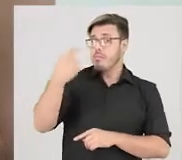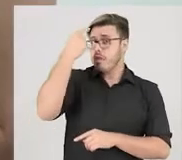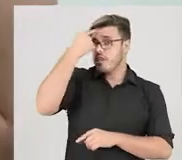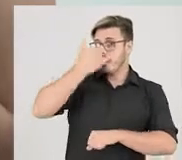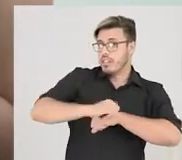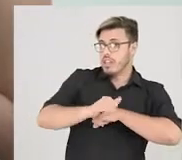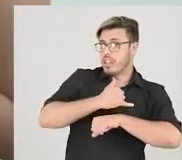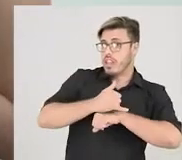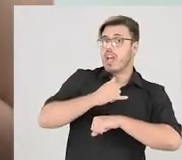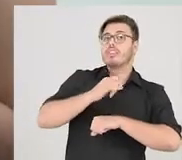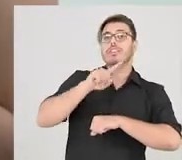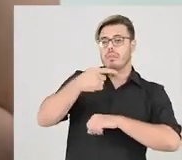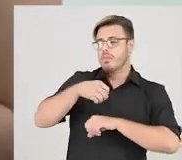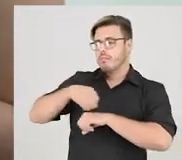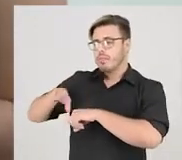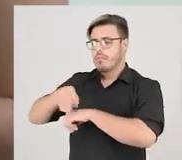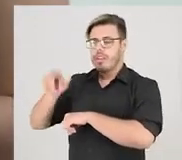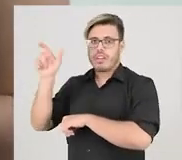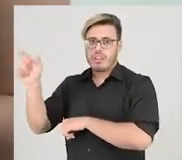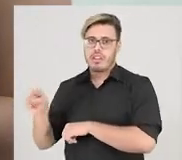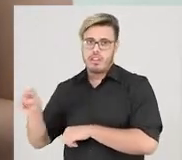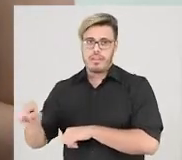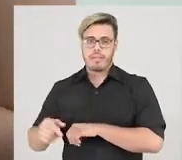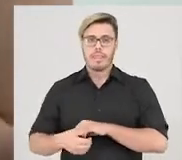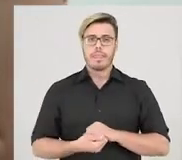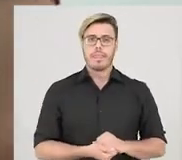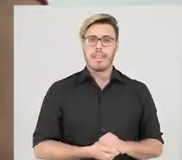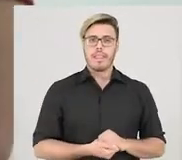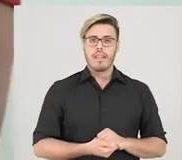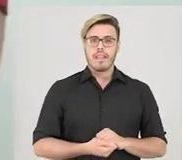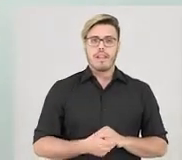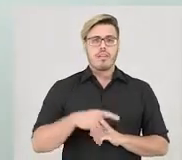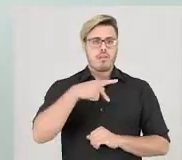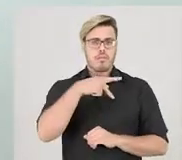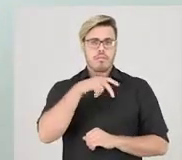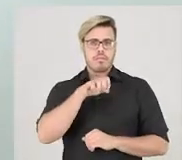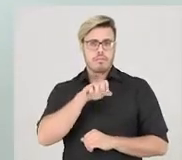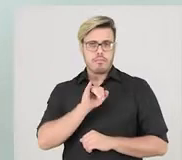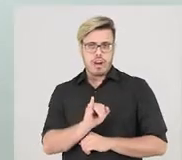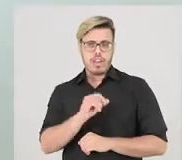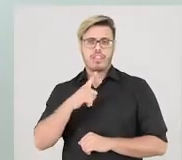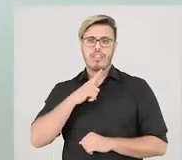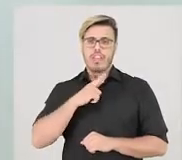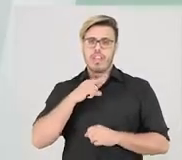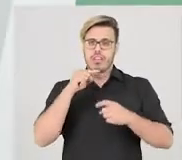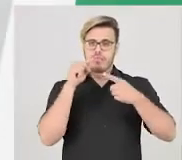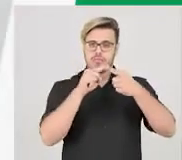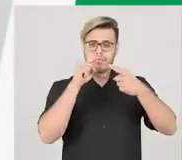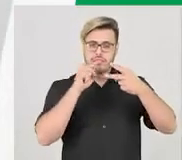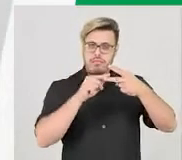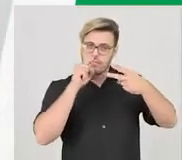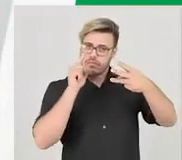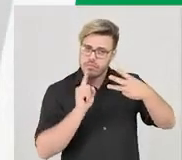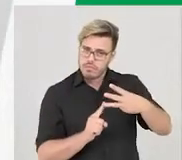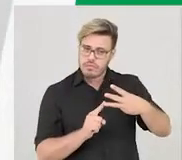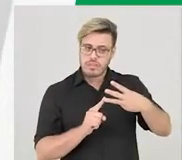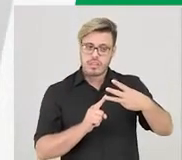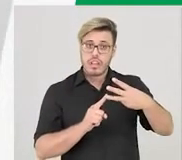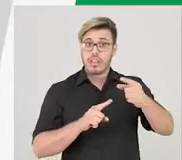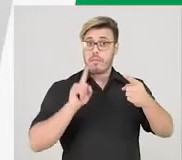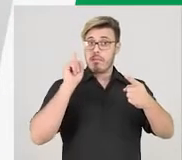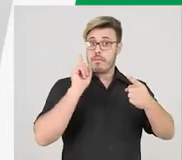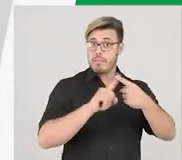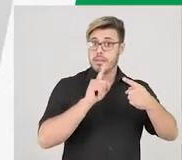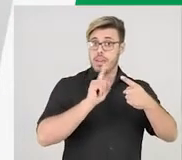O Plano Educacional Individualizado, então, tem 3 níveis. O primeiro nível é a identificação das necessidades educativas